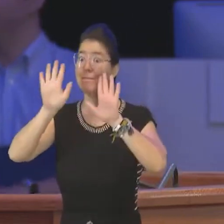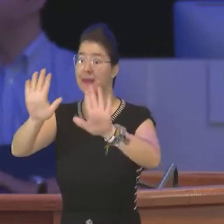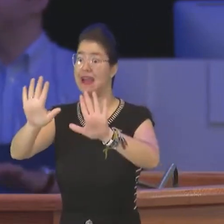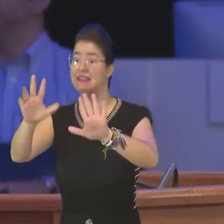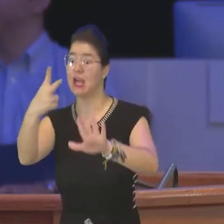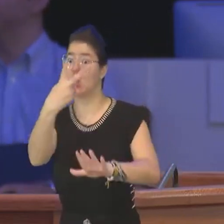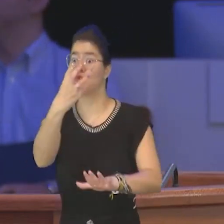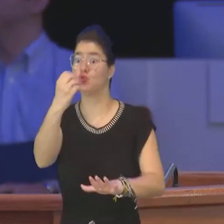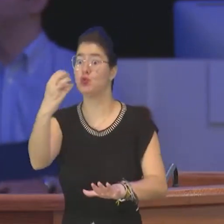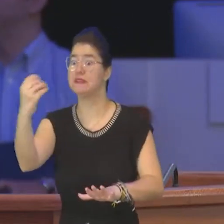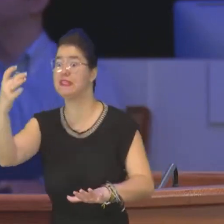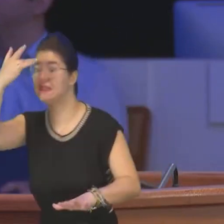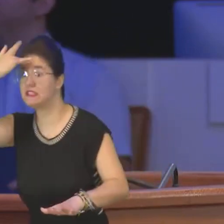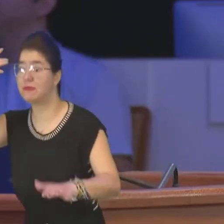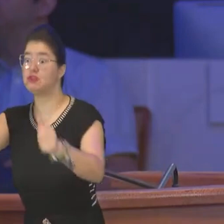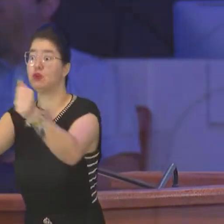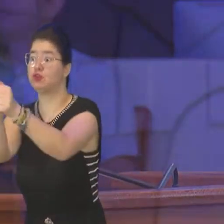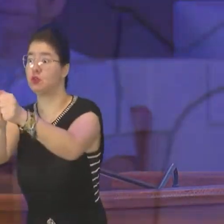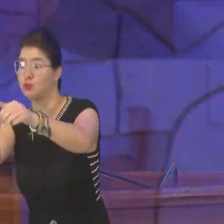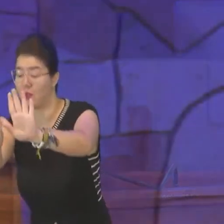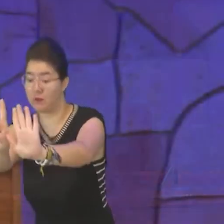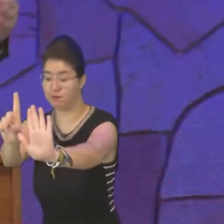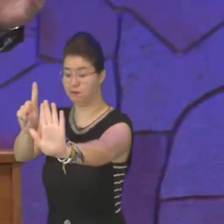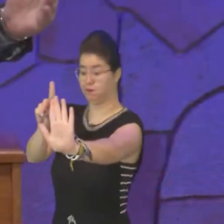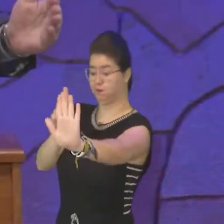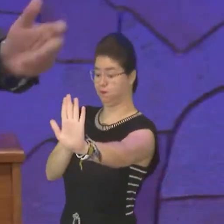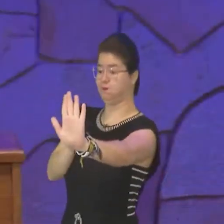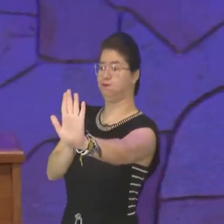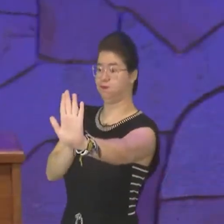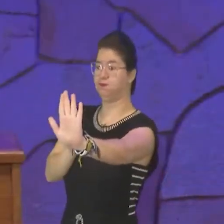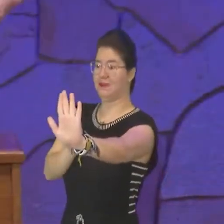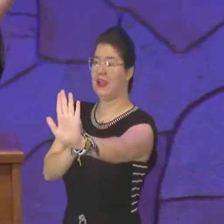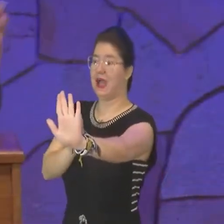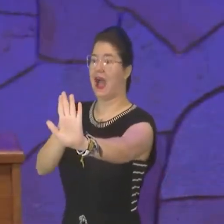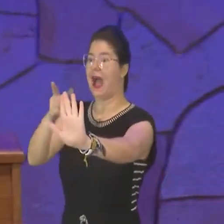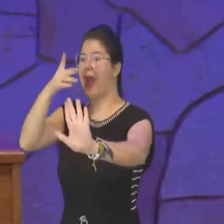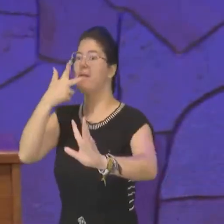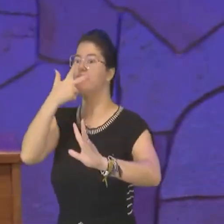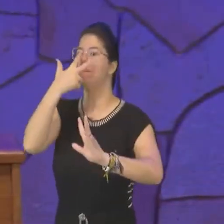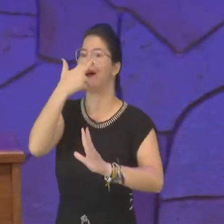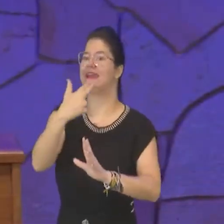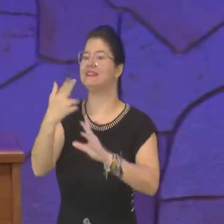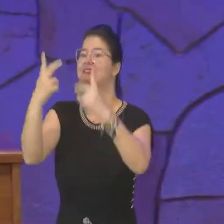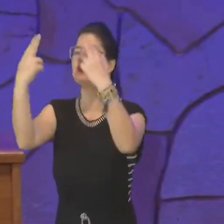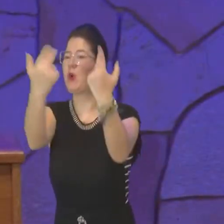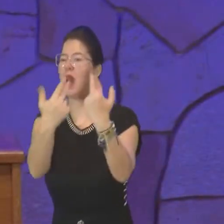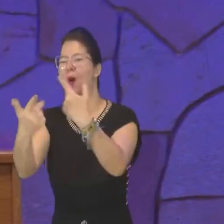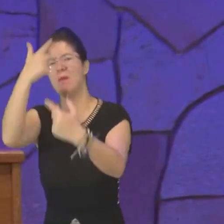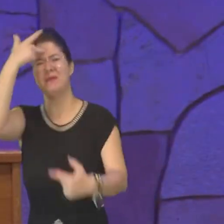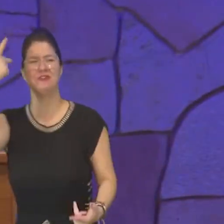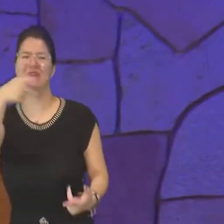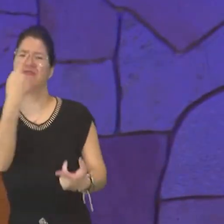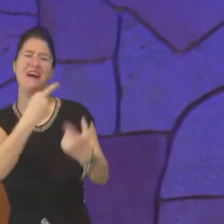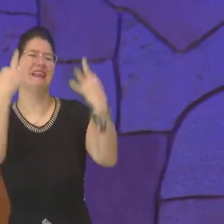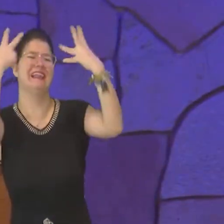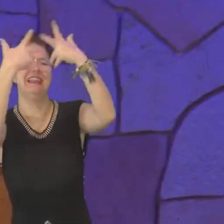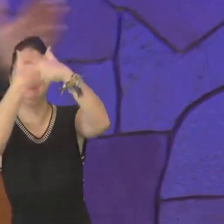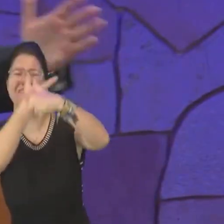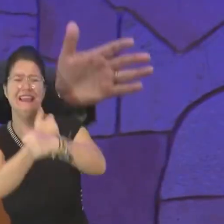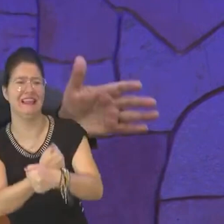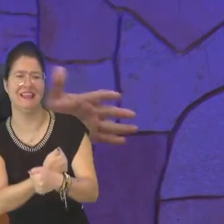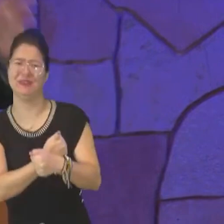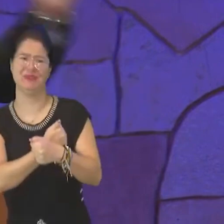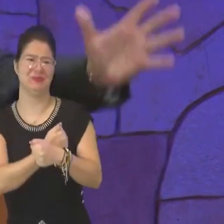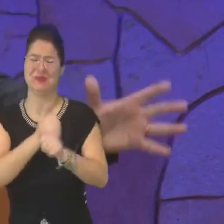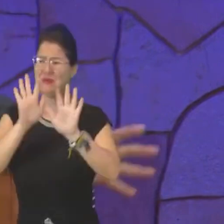fico balbuciando, fingindo que eu estou cantando, e as pessoas falam assim: pastor, canta bem coisa nenhuma. É horroroso, não tem,